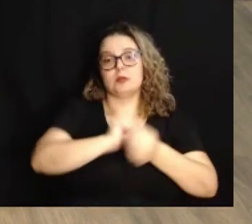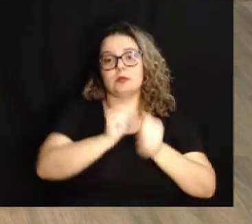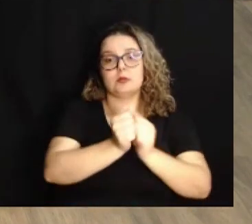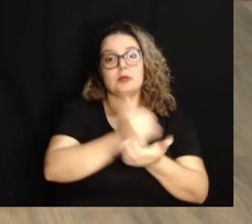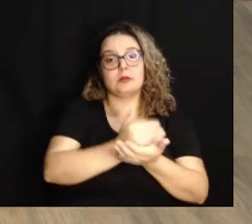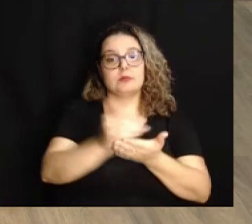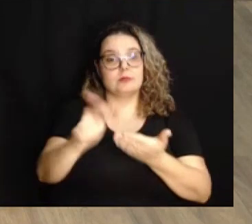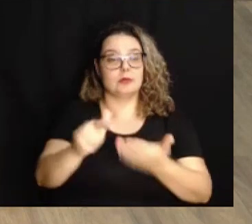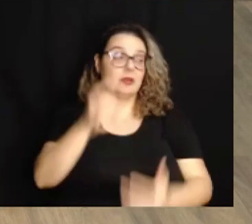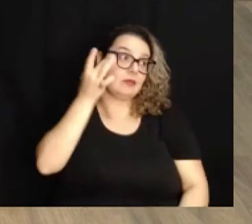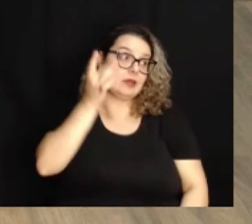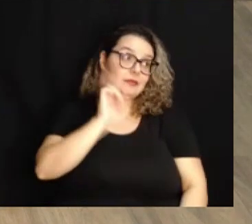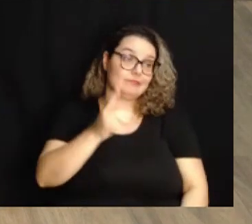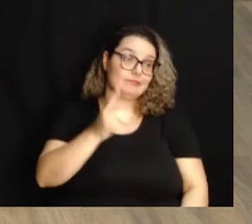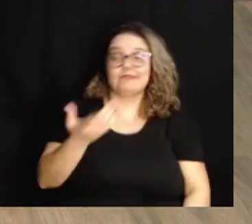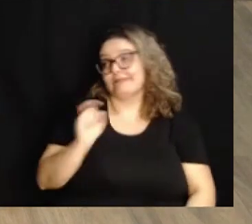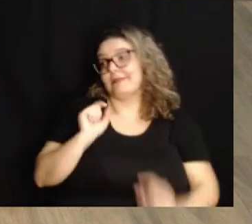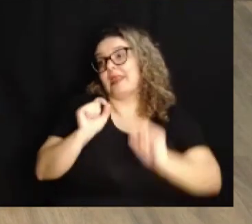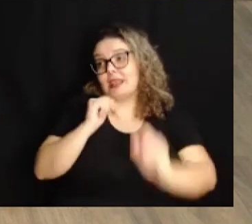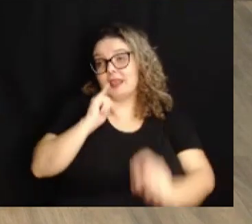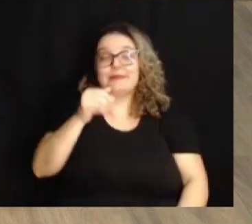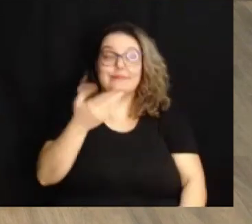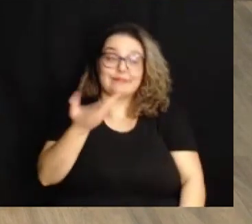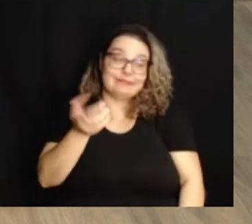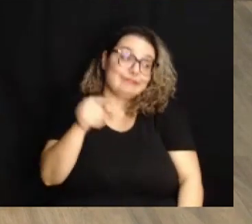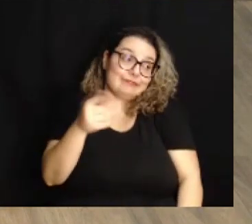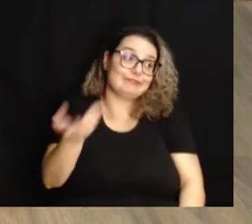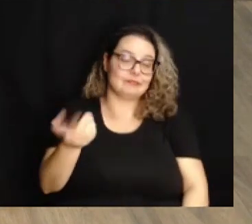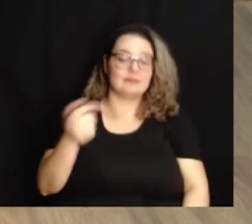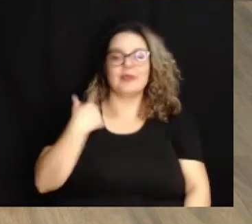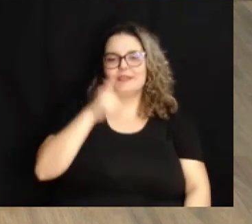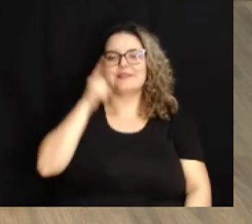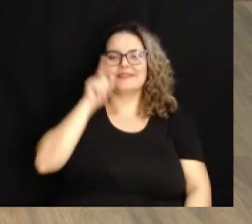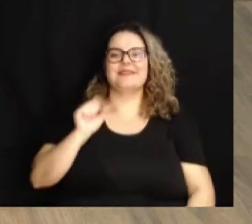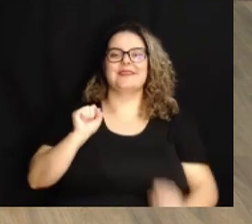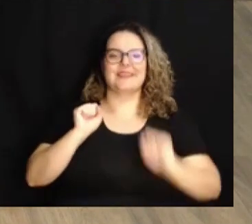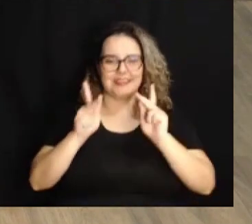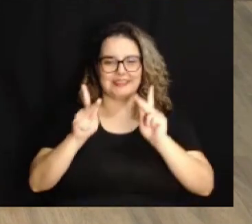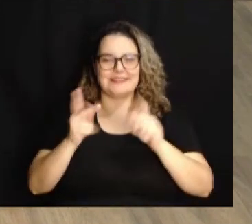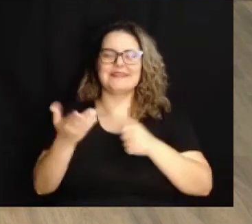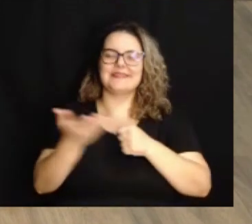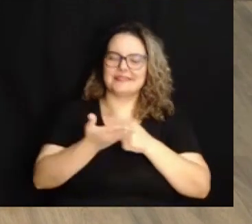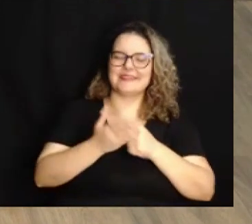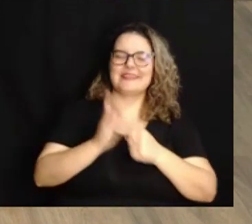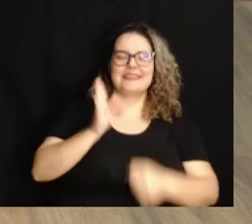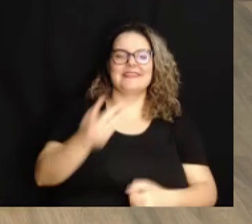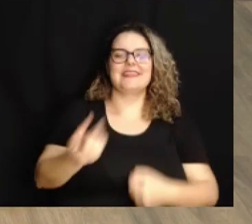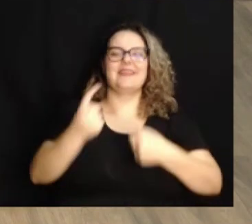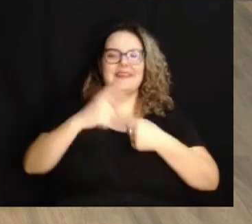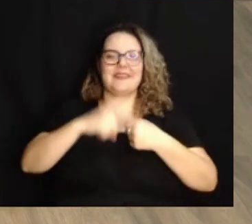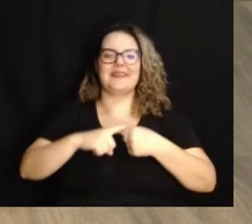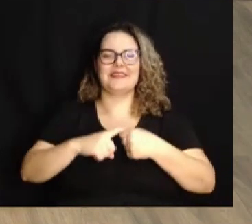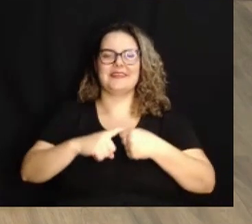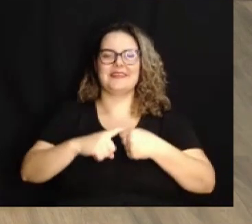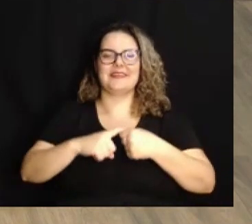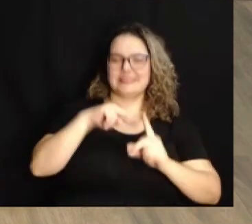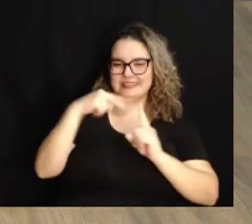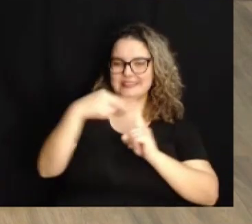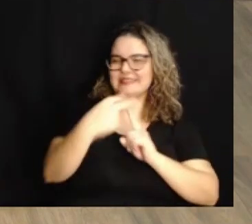Quem disse que seria, né? Mas a gente consegue, tá bom? Intervalinho, daqui a pouquinho a gente volta com mais ponto de vista.